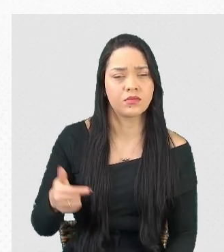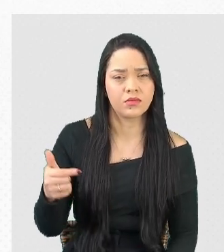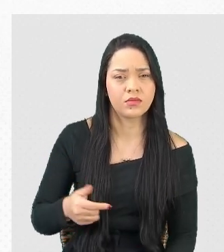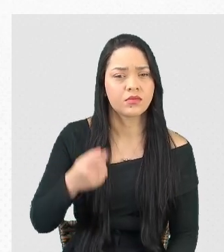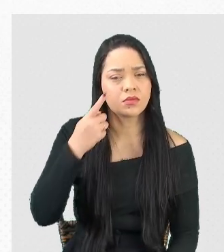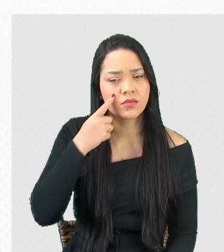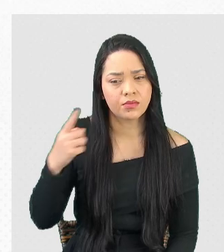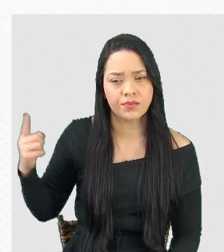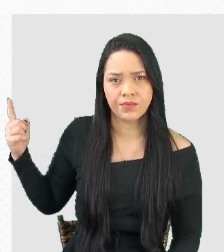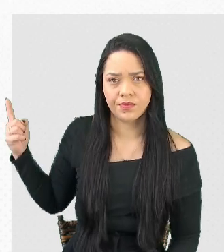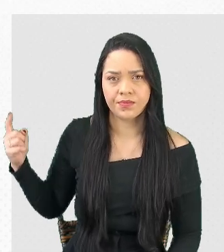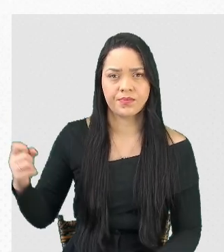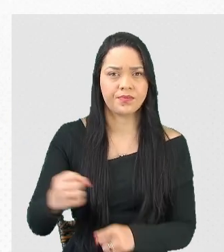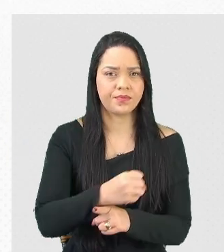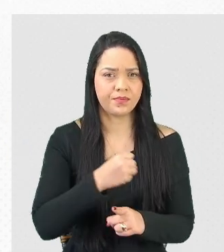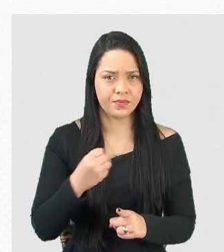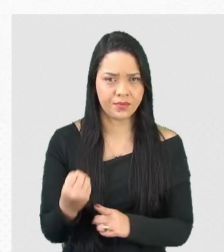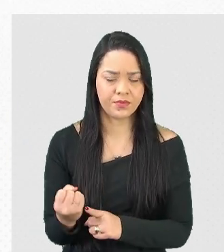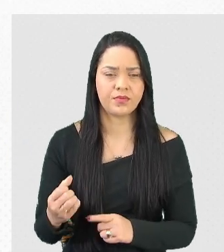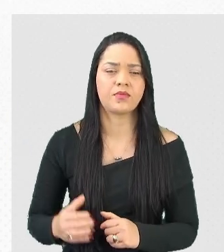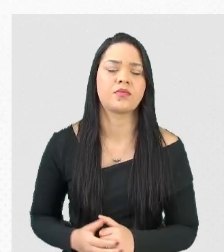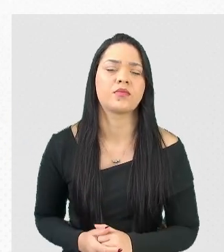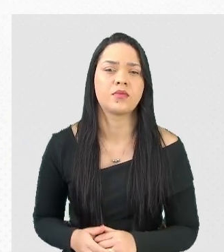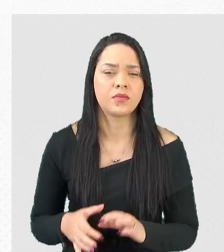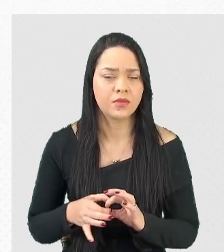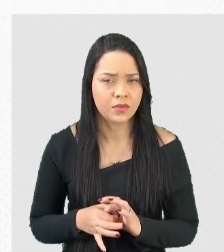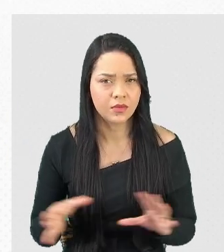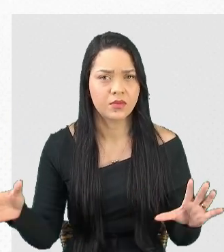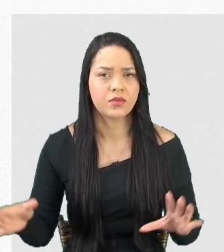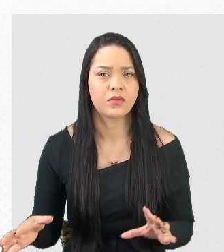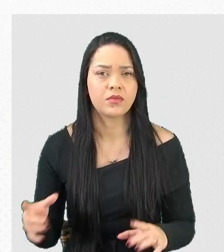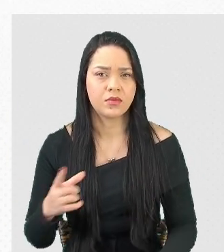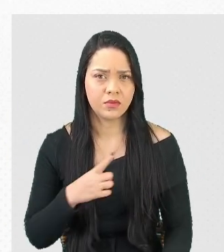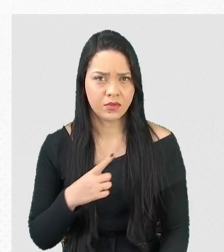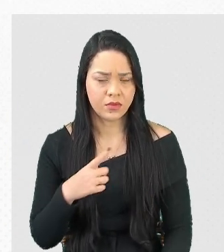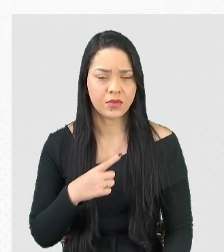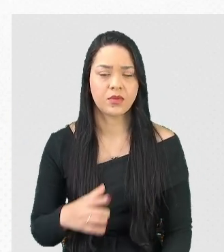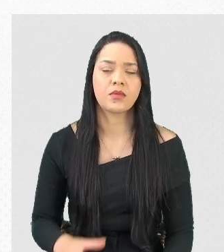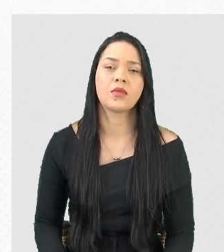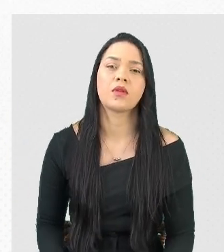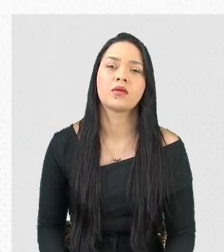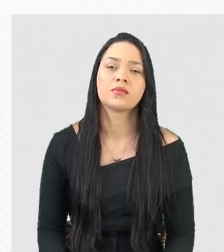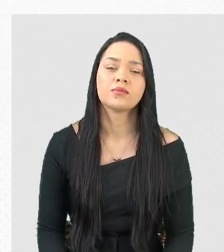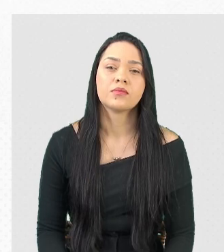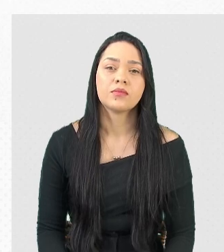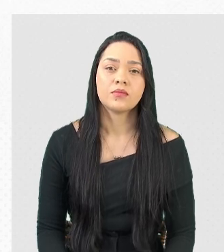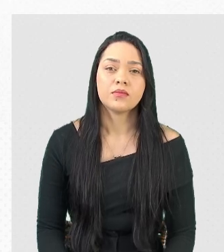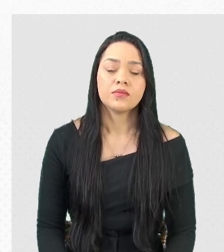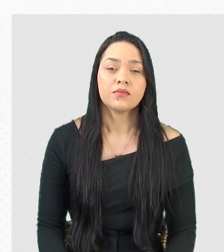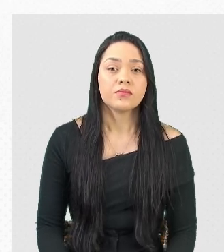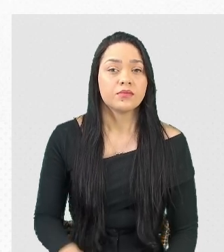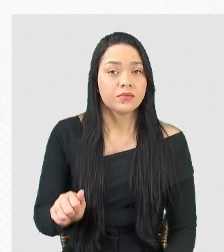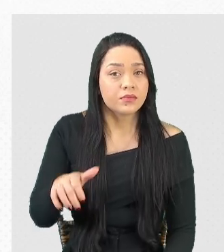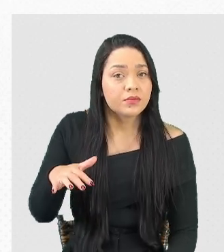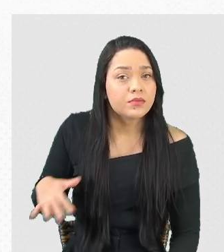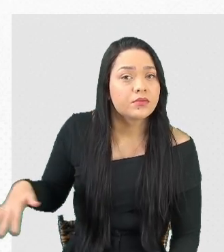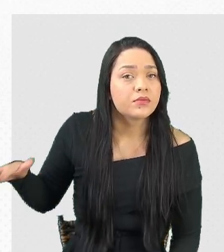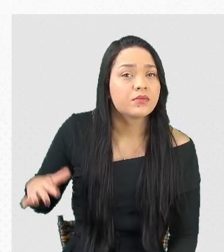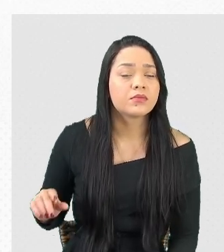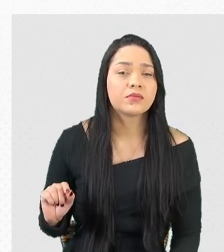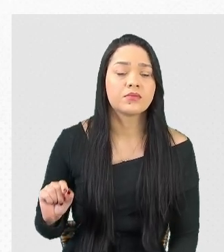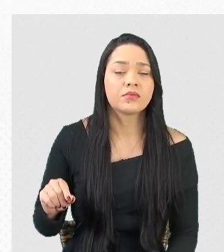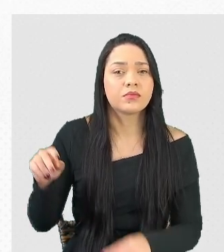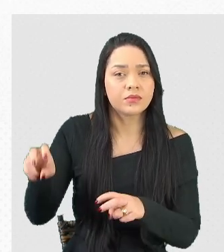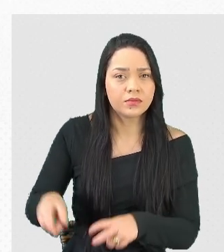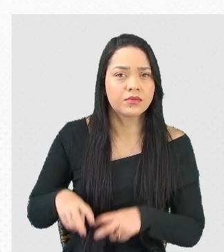de obra, gerado por esse processo de cercamento das áreas agrícolas, das áreas comunais. Então, você